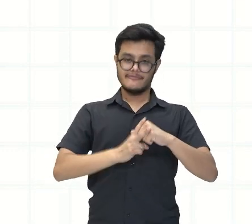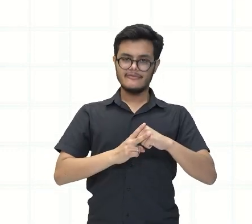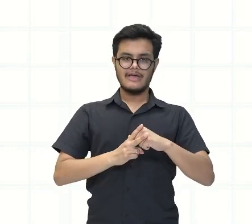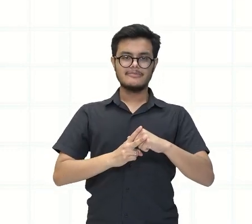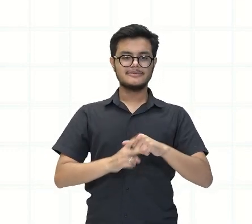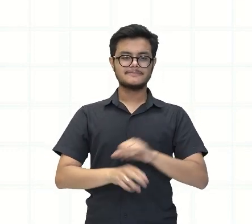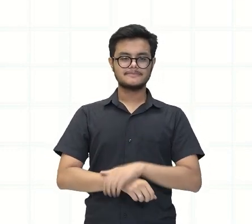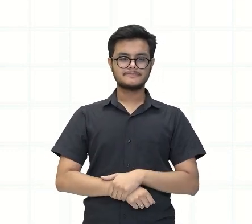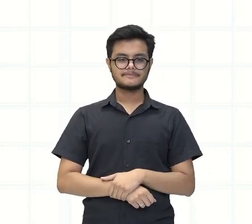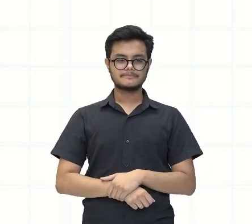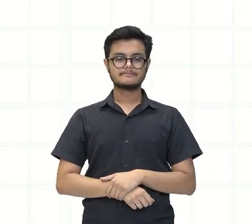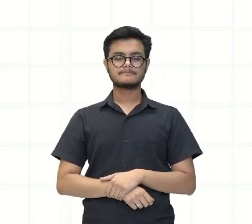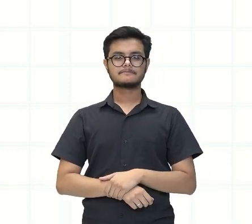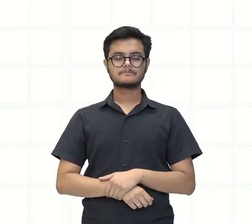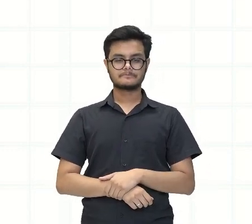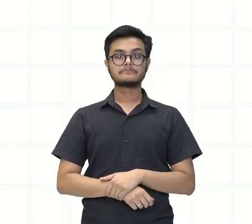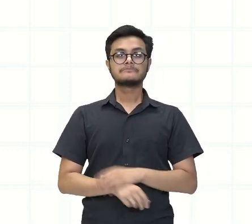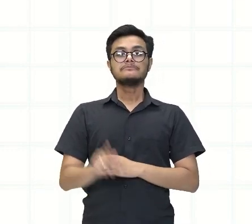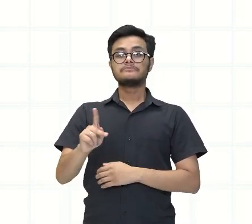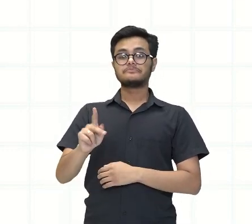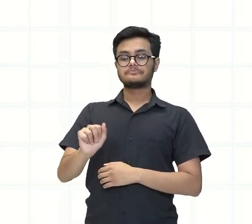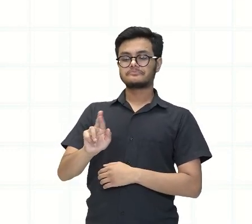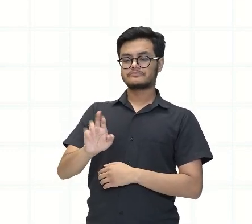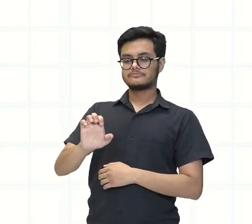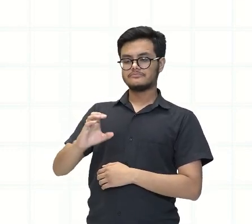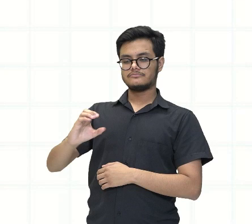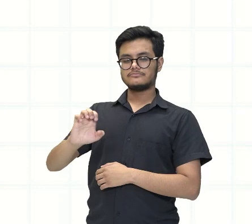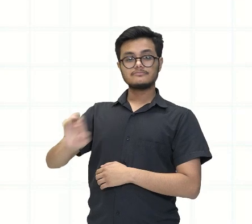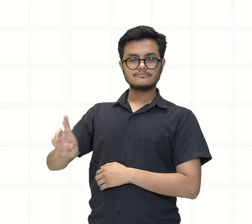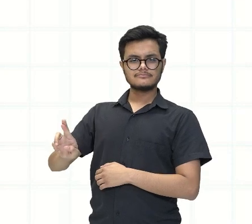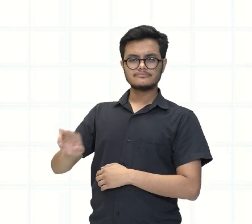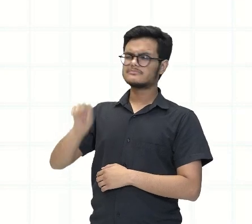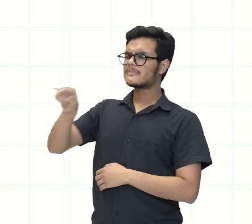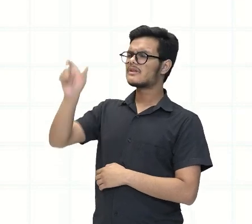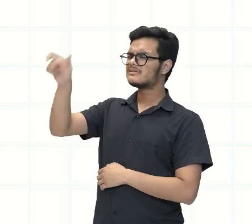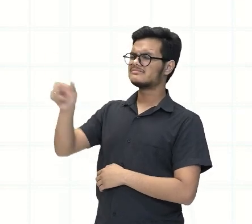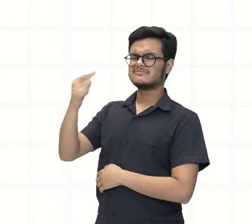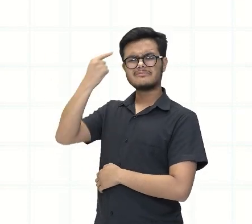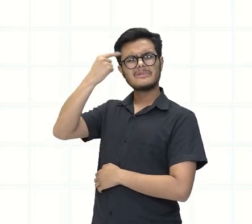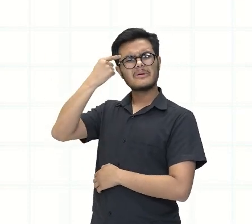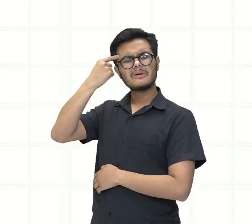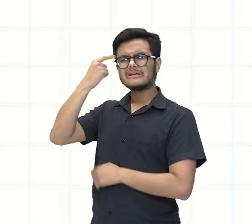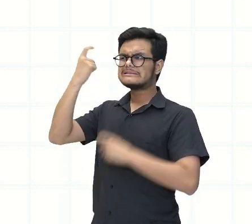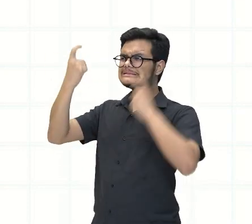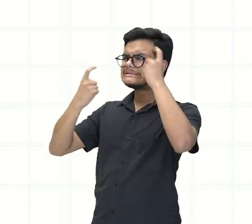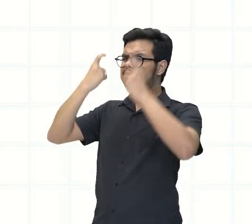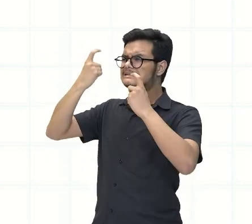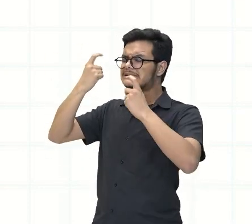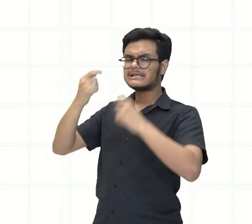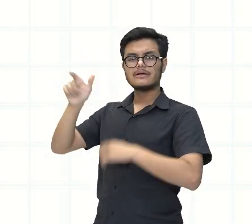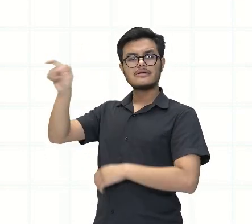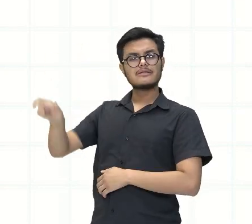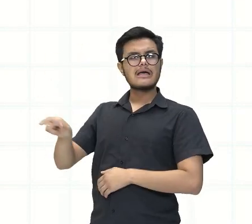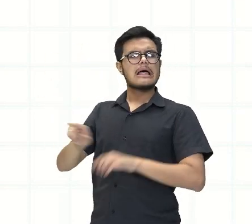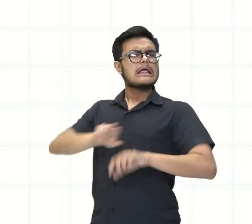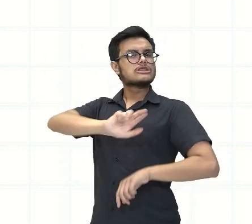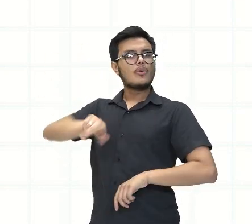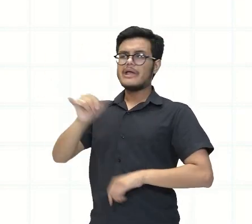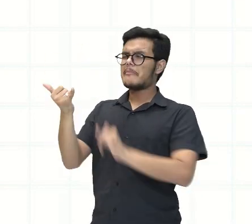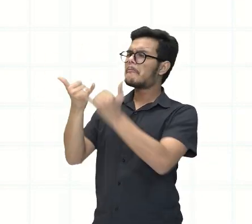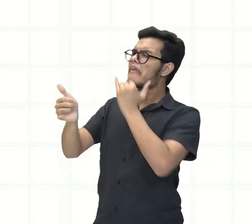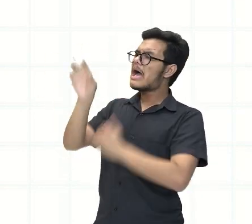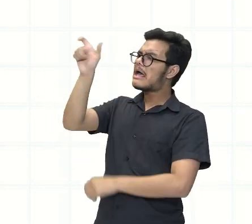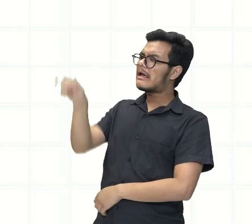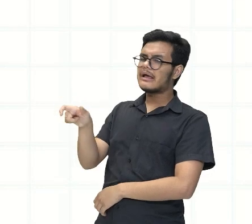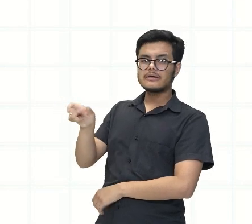verbal. Parecer. João parece preocupado, né? Então, aqui, de novo, o que é mais importante é